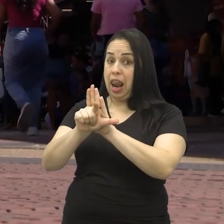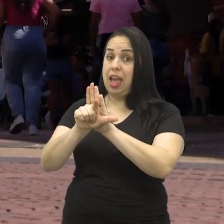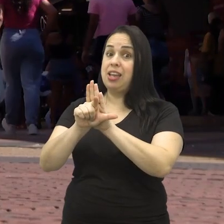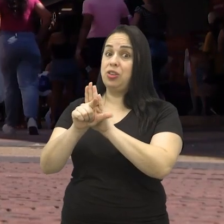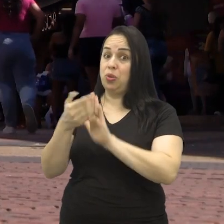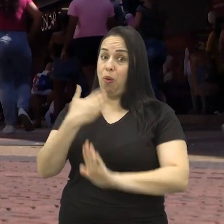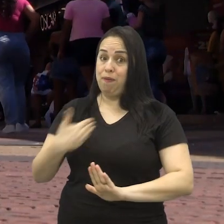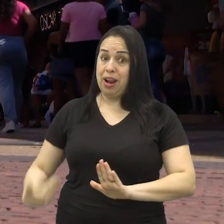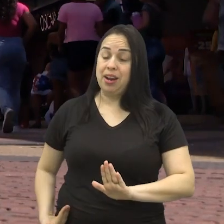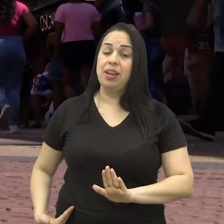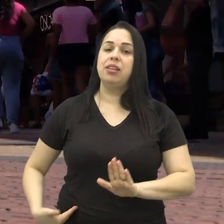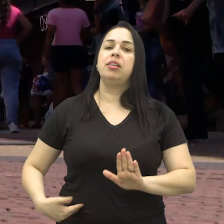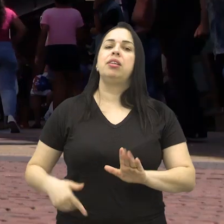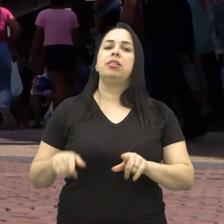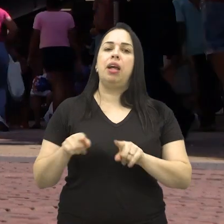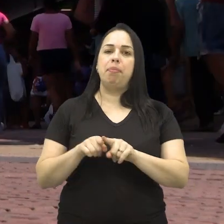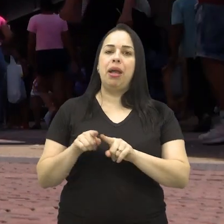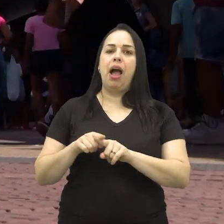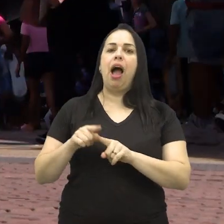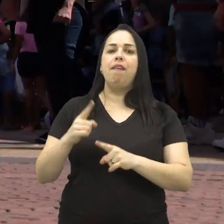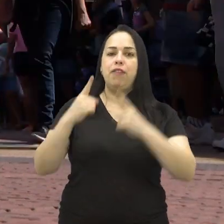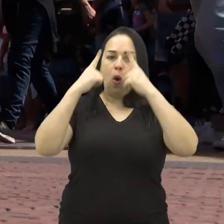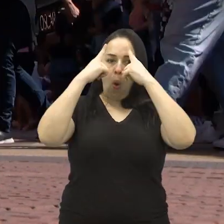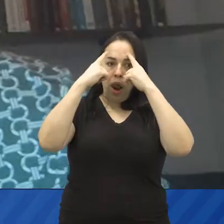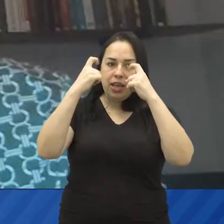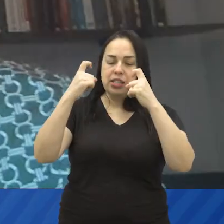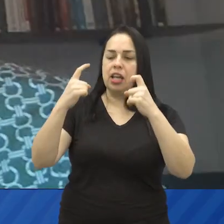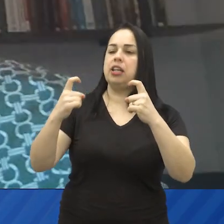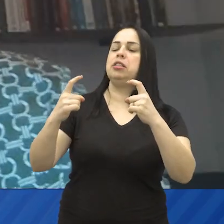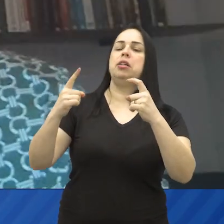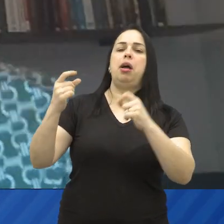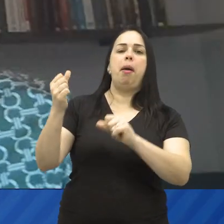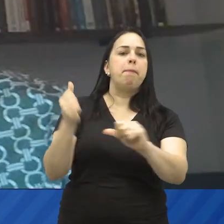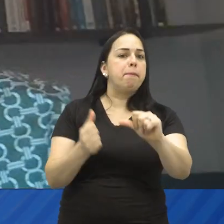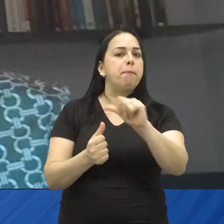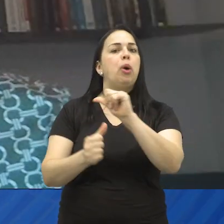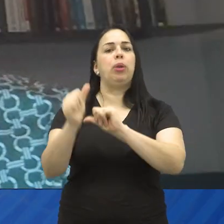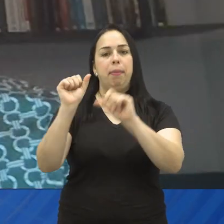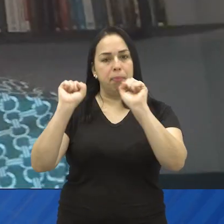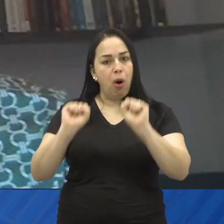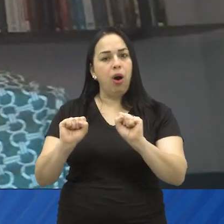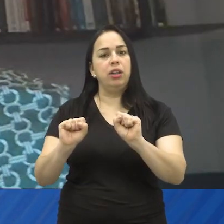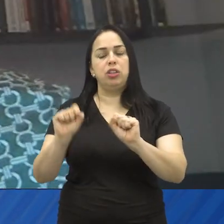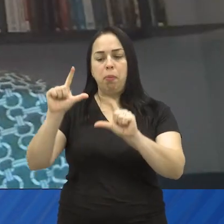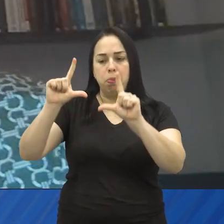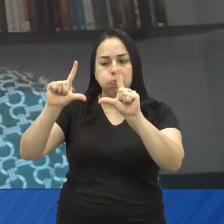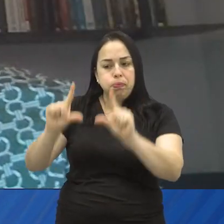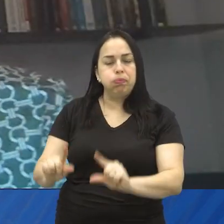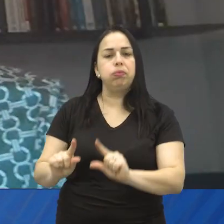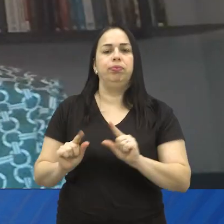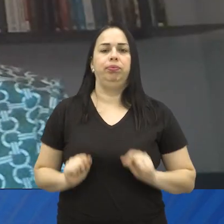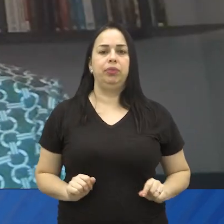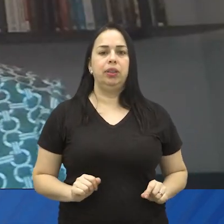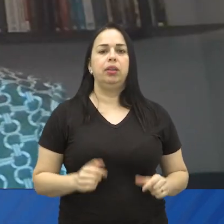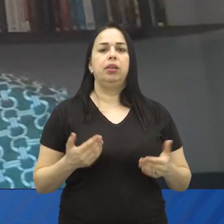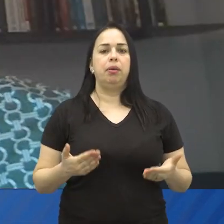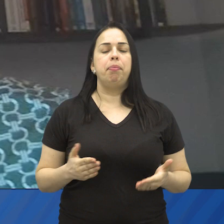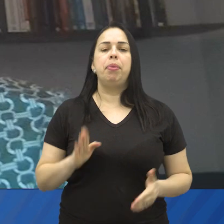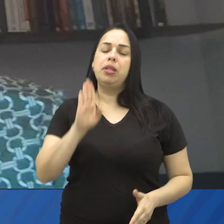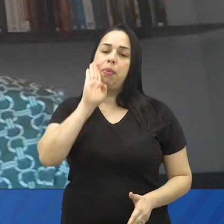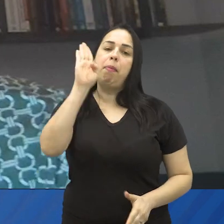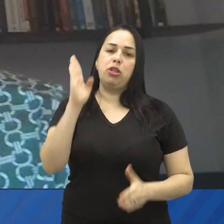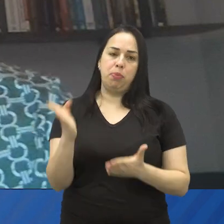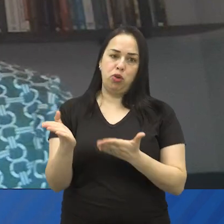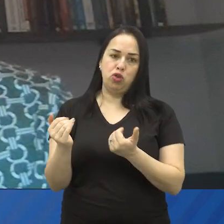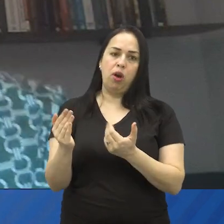os ciclos de violência podem ser quebrados. É preciso criar oportunidades para que esses jovens, né, que representam aí